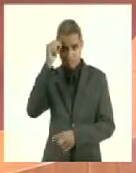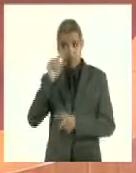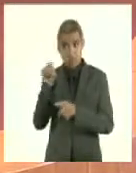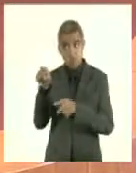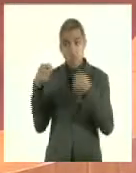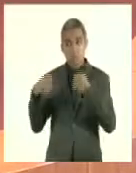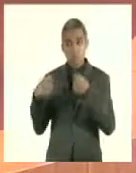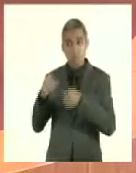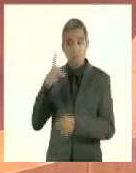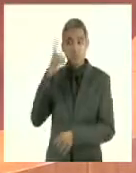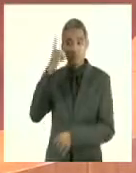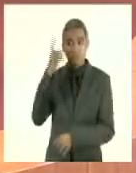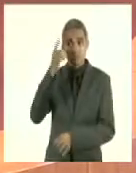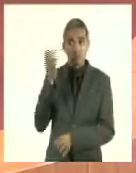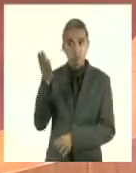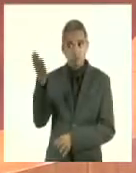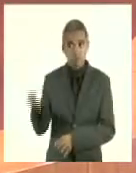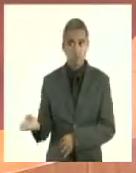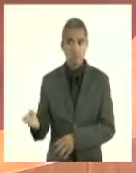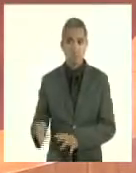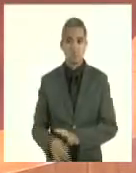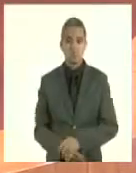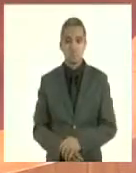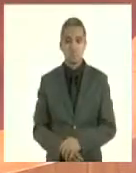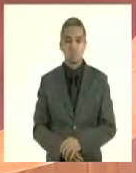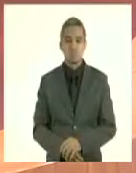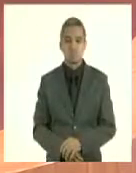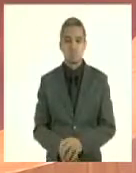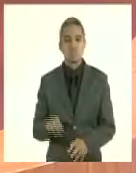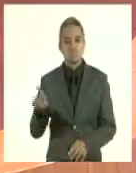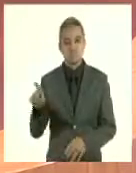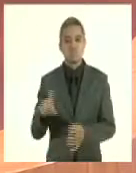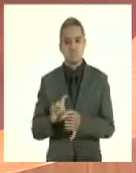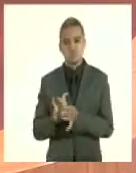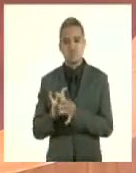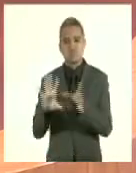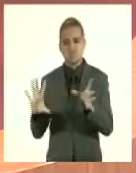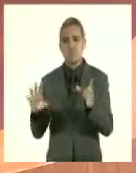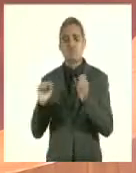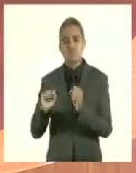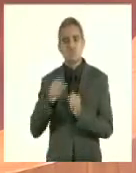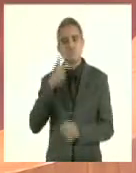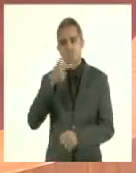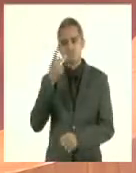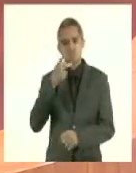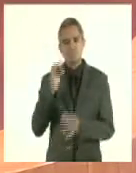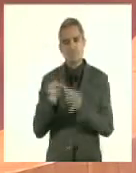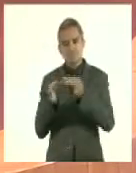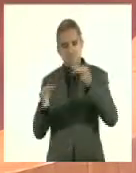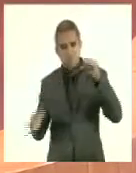Tenho a parte, Vossa Excelência, deputado Wellington, para falar o quanto Vossa Excelência desejar.